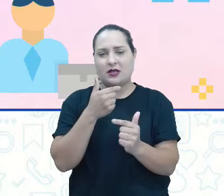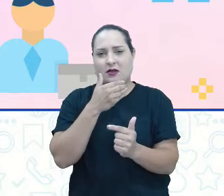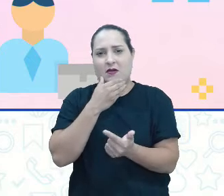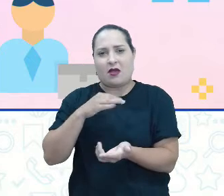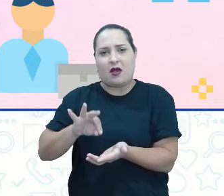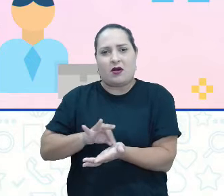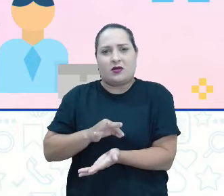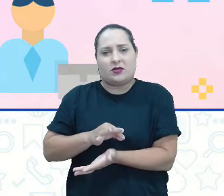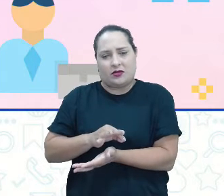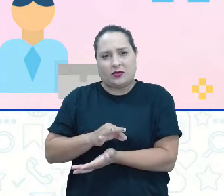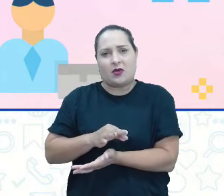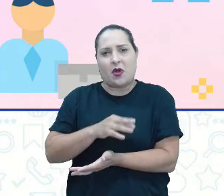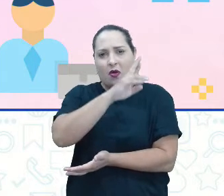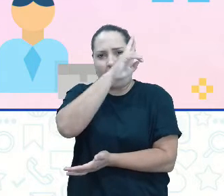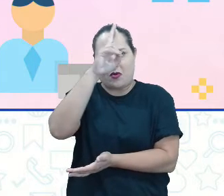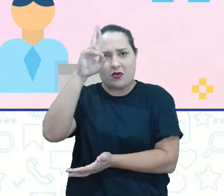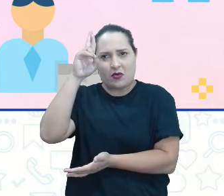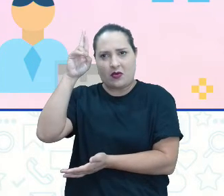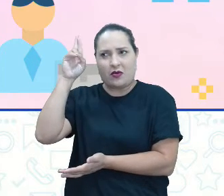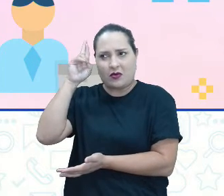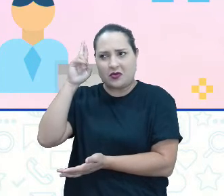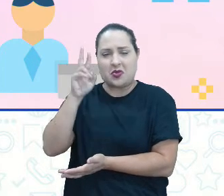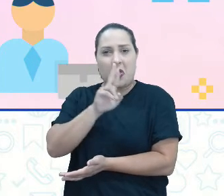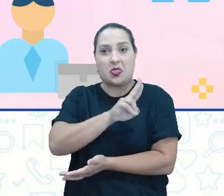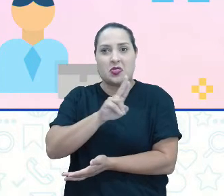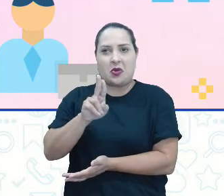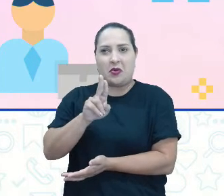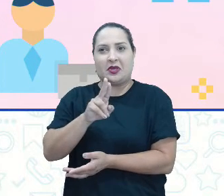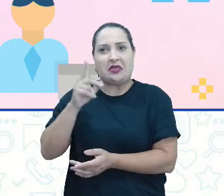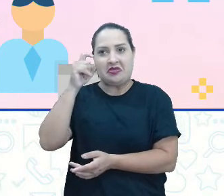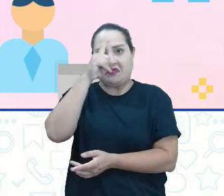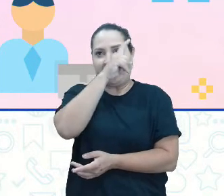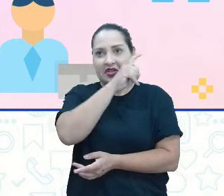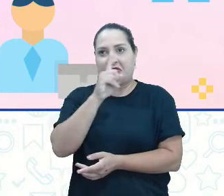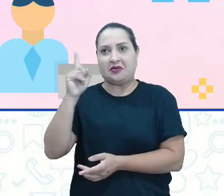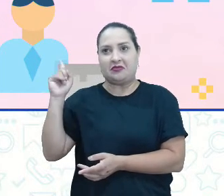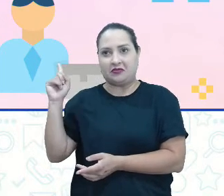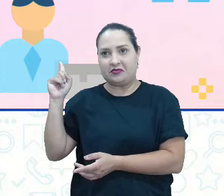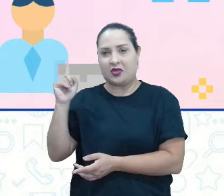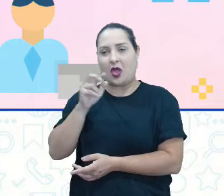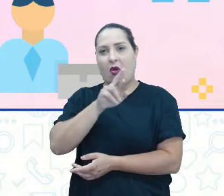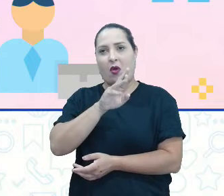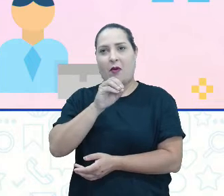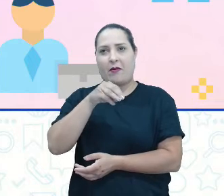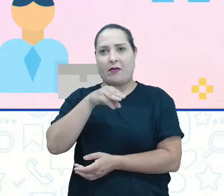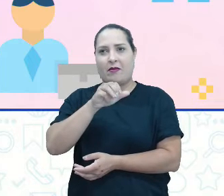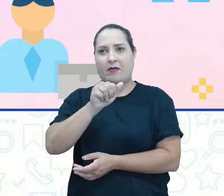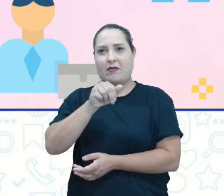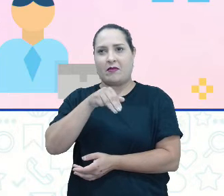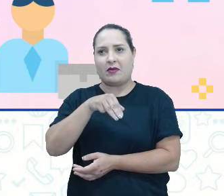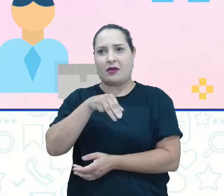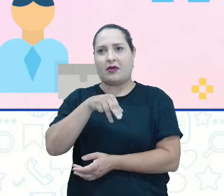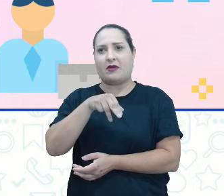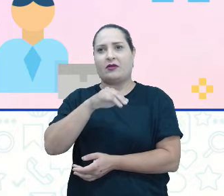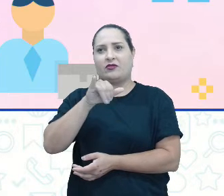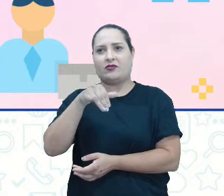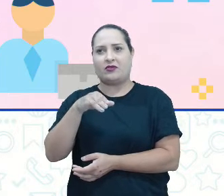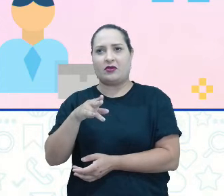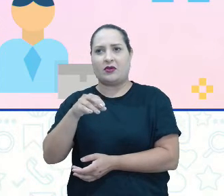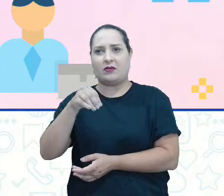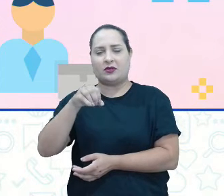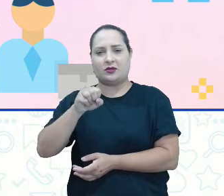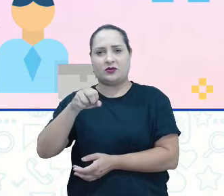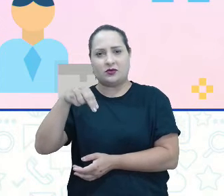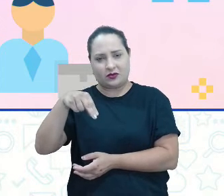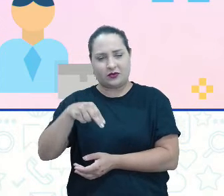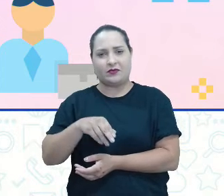Roman Jakobson. Nome difícil, né, gente? Mas Jakobson é essencial para que a gente pense no sistema linguístico mesmo.